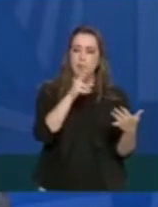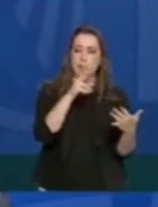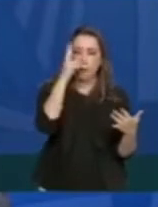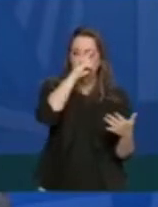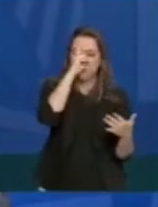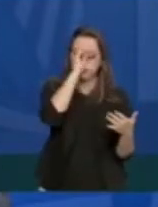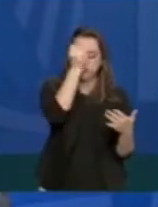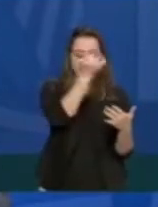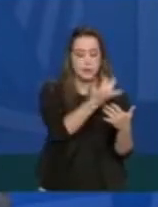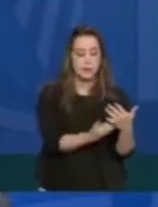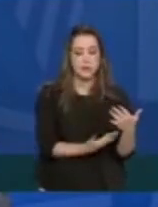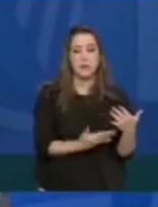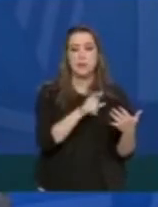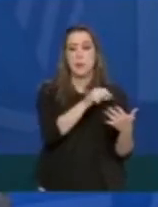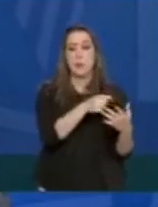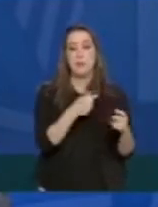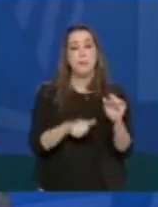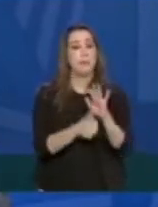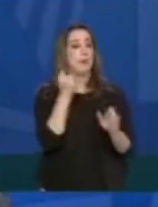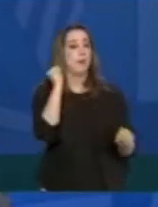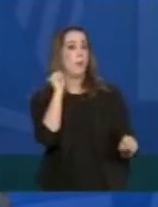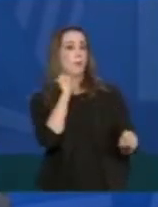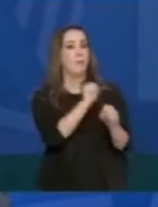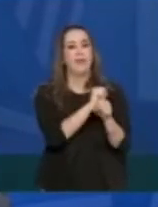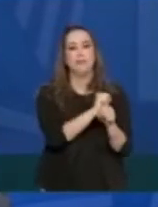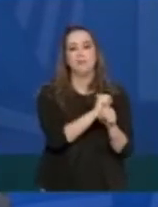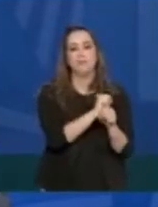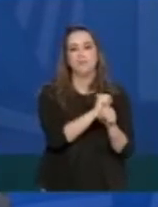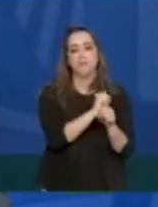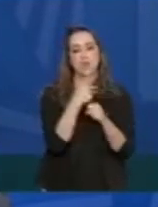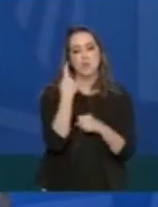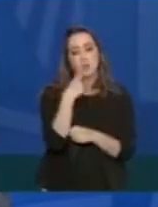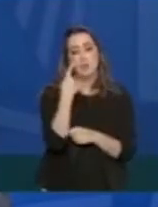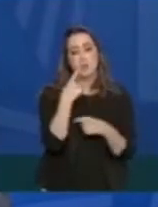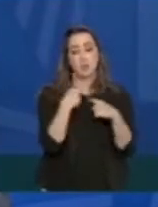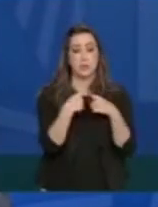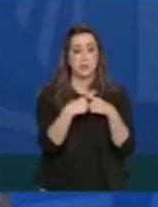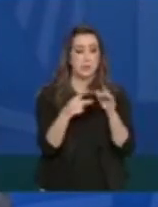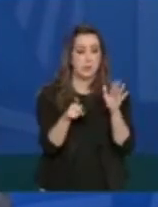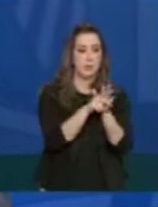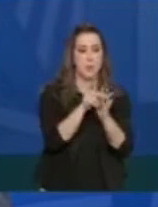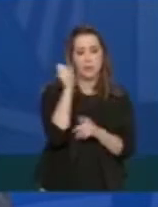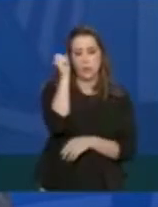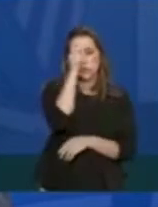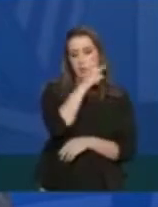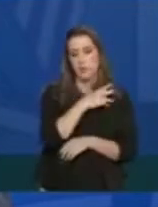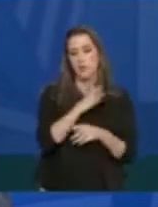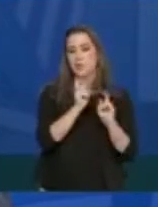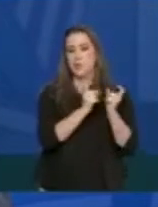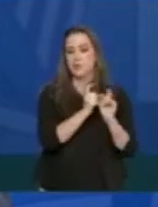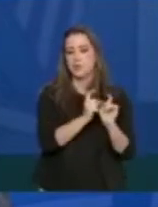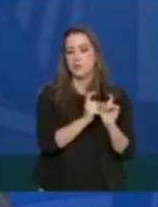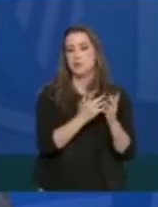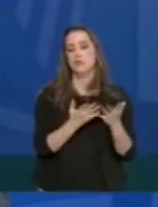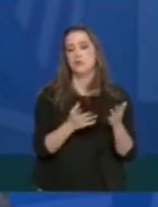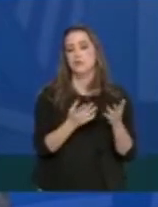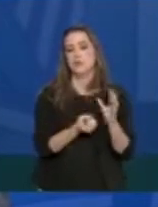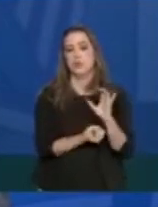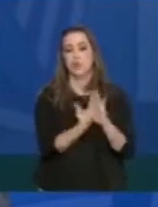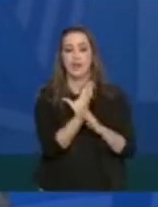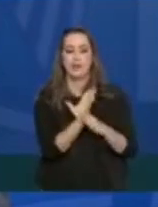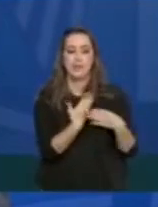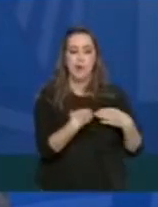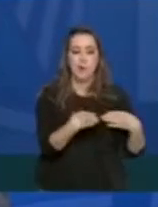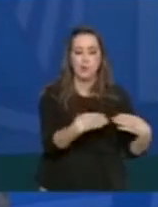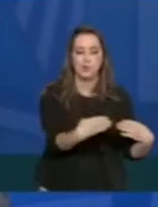uma paralisia num primeiro momento nessas políticas, em função das próprias dificuldades administrativas de